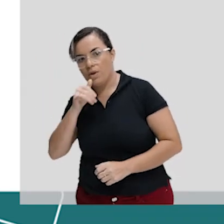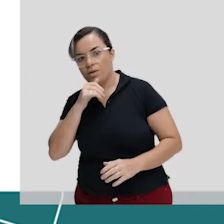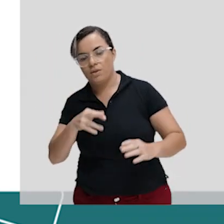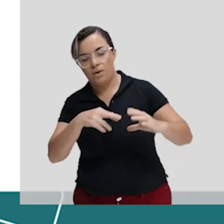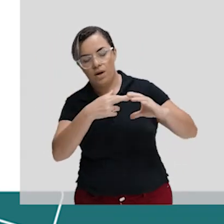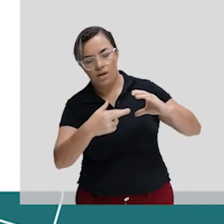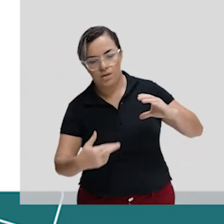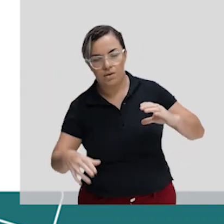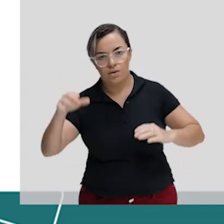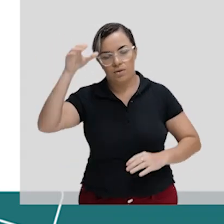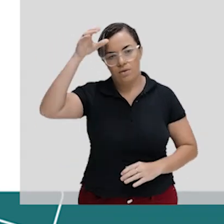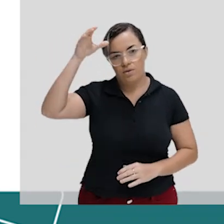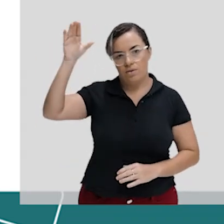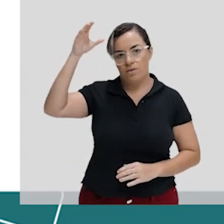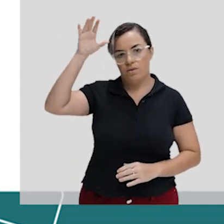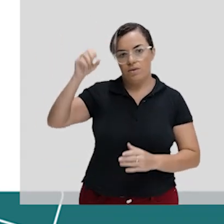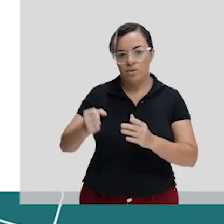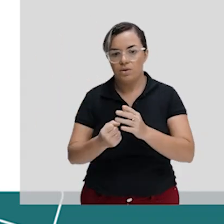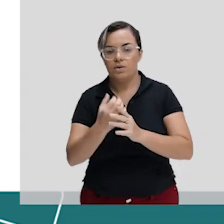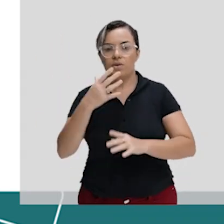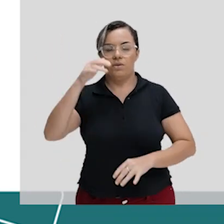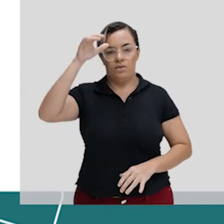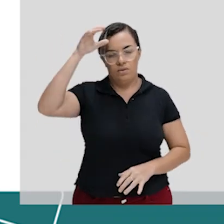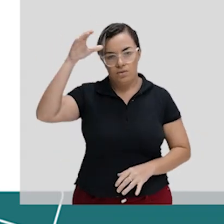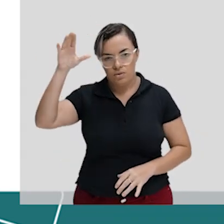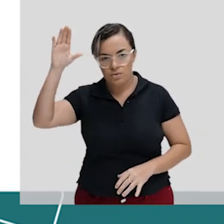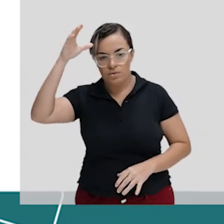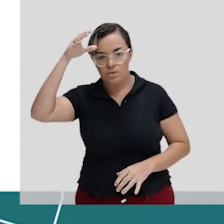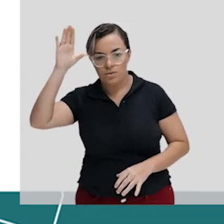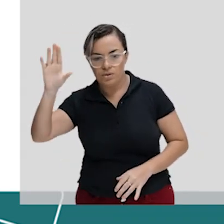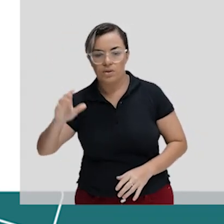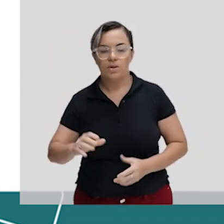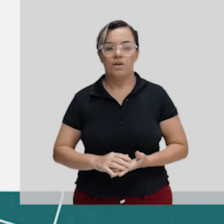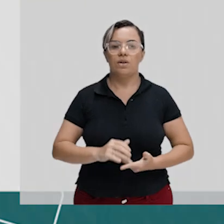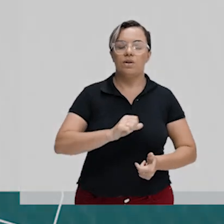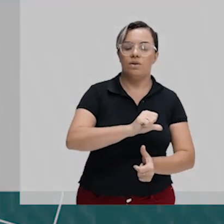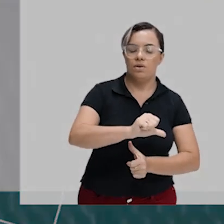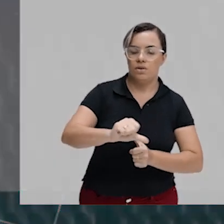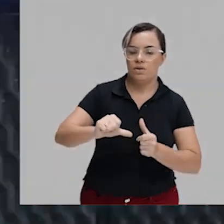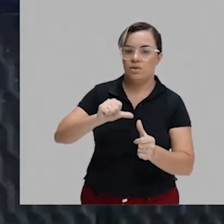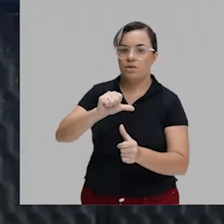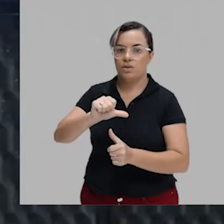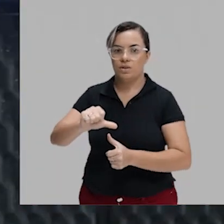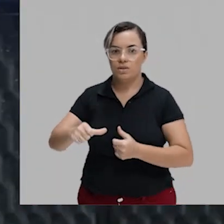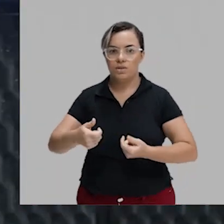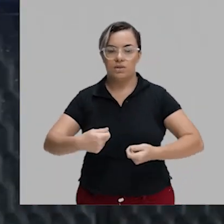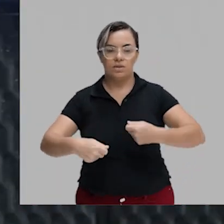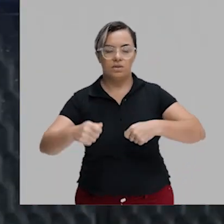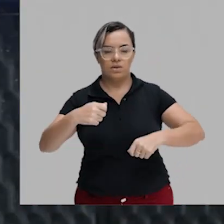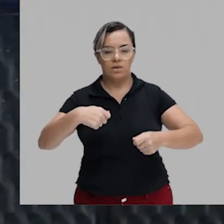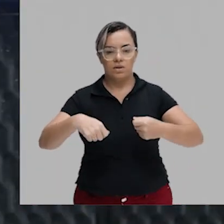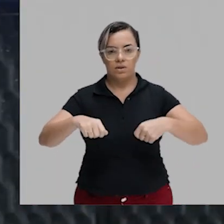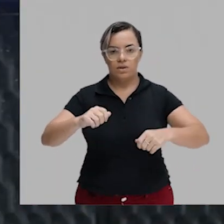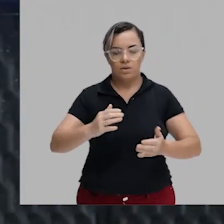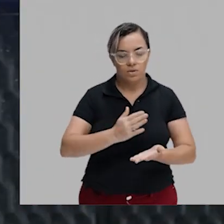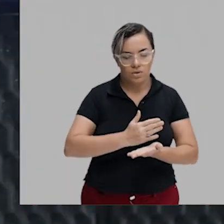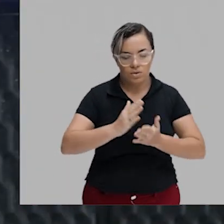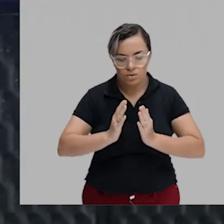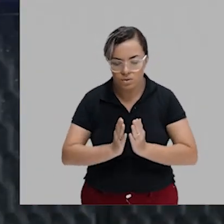cultural, transformações econômicas a partir das grandes navegações,